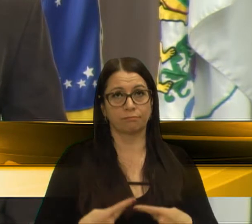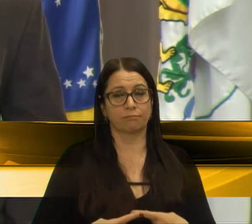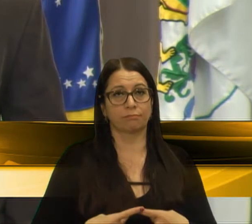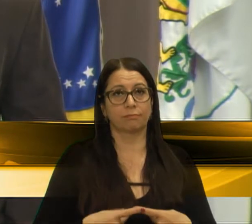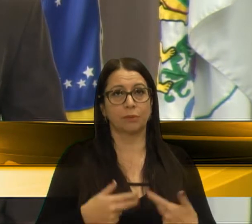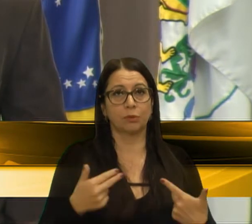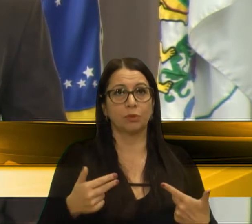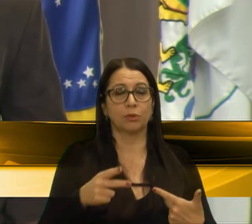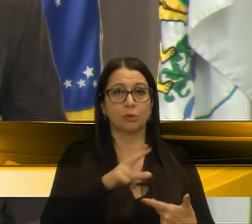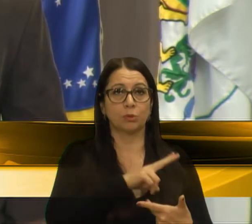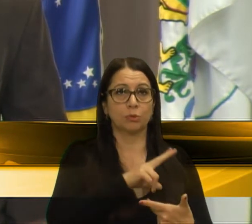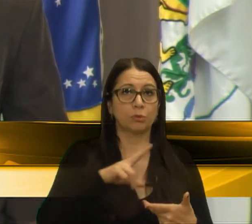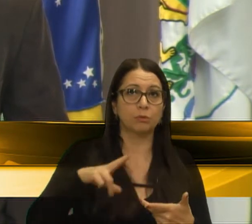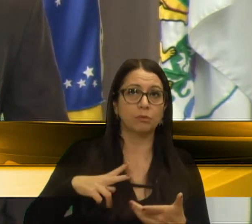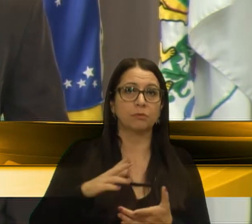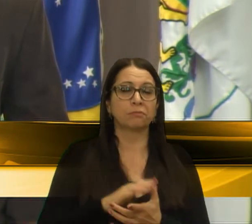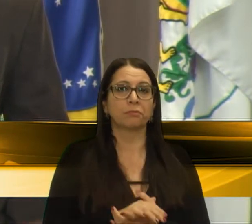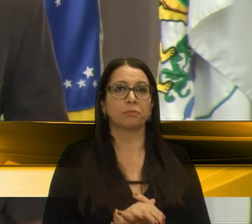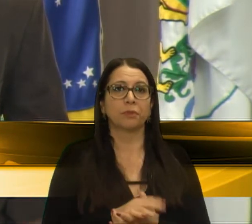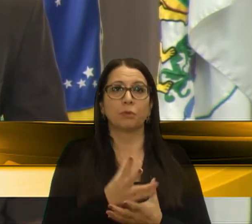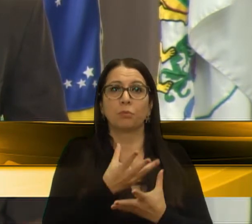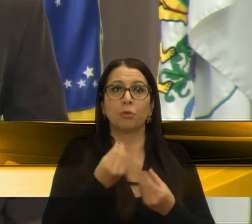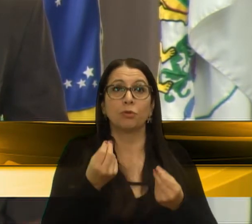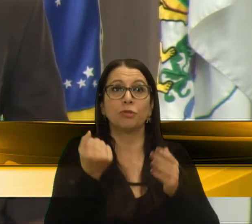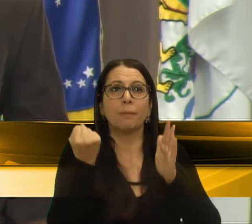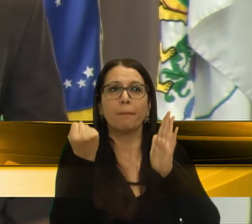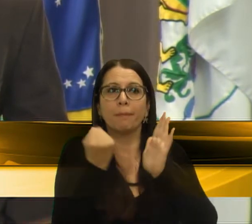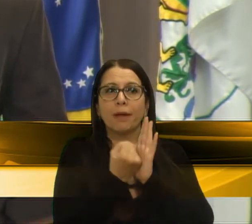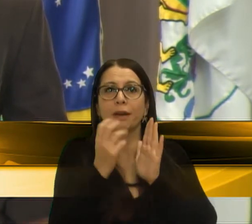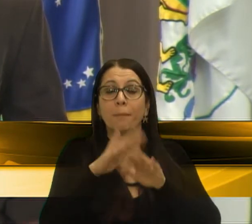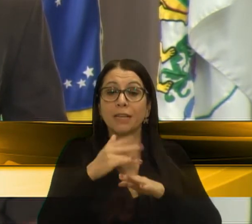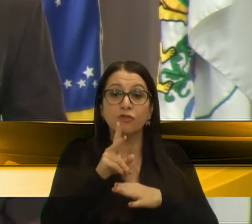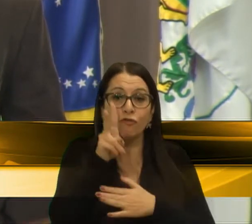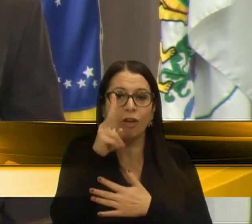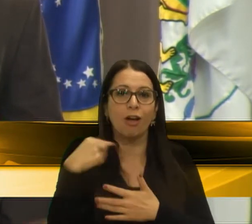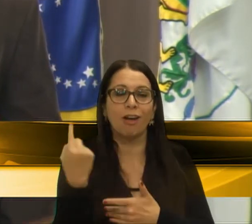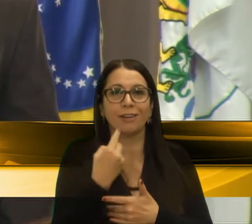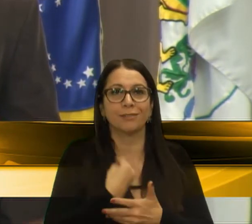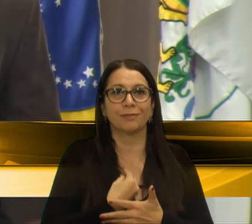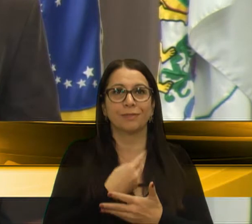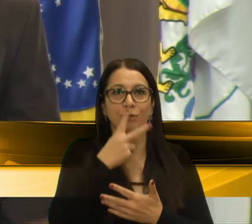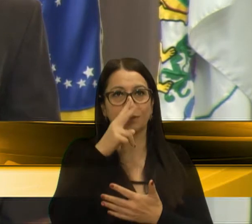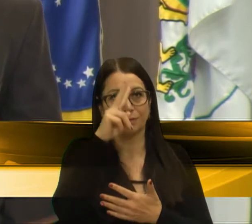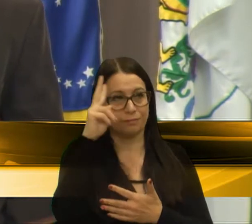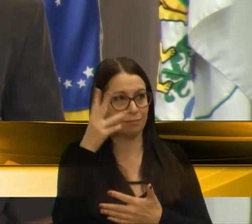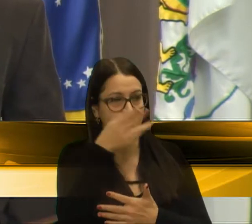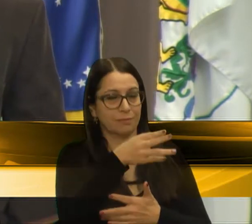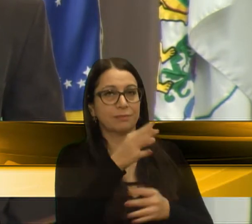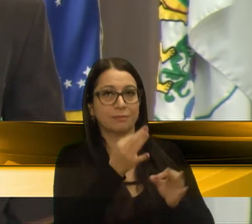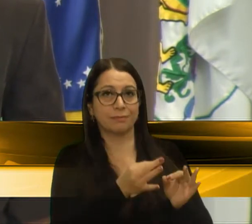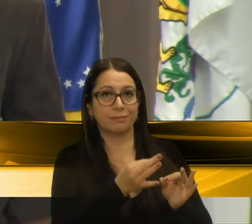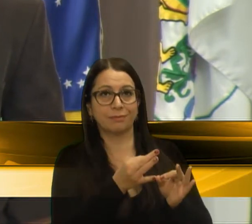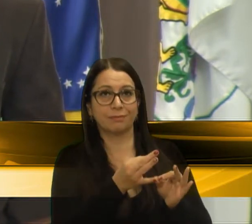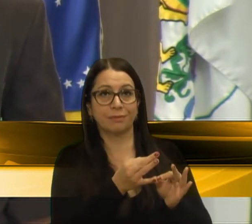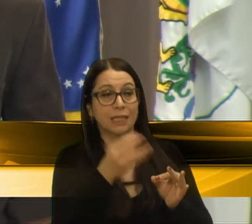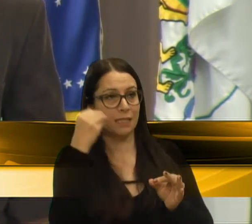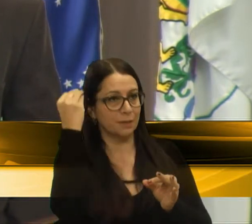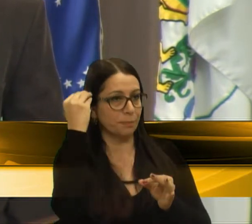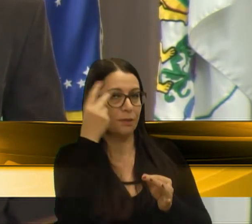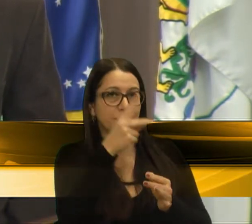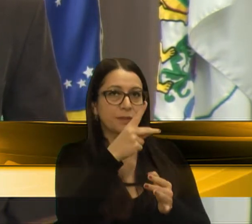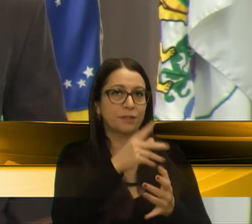mas aqueles pacientes que saem cheios de cicatrizes saem muito mais fortes, que nem o Velocino saiu. Tenho certeza que da